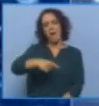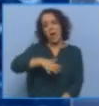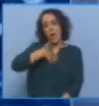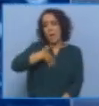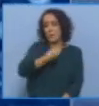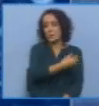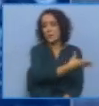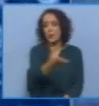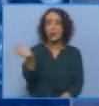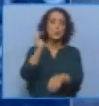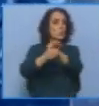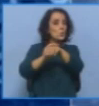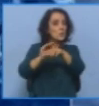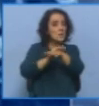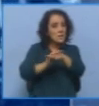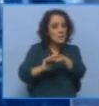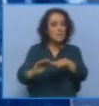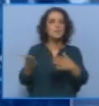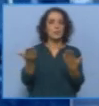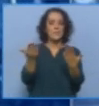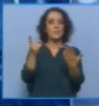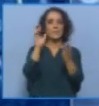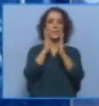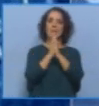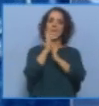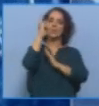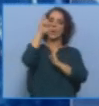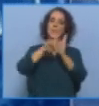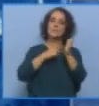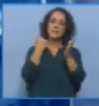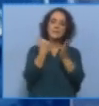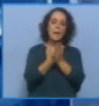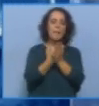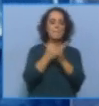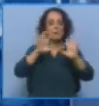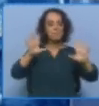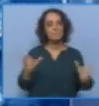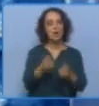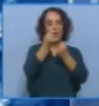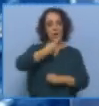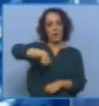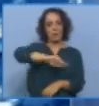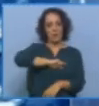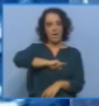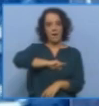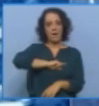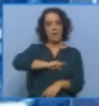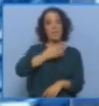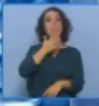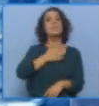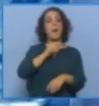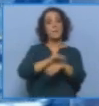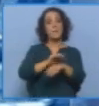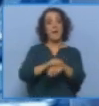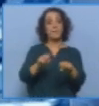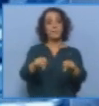misericórdia, essa ternura, essa capacidade que Deus tem de sempre nos recuperar, então tira-nos o pecado e